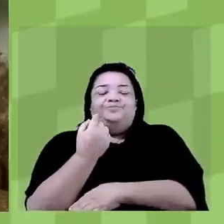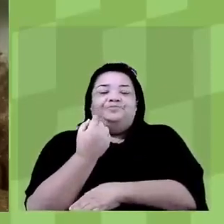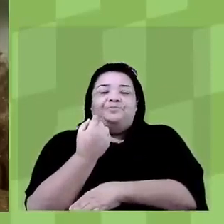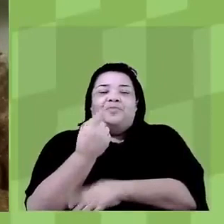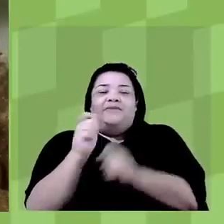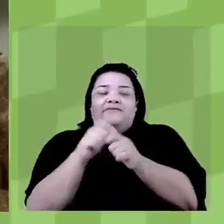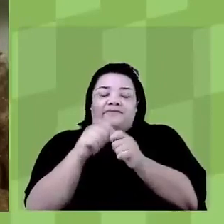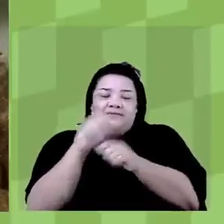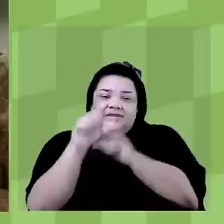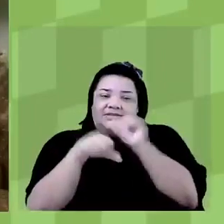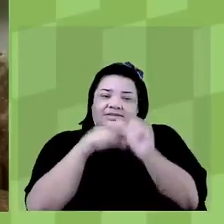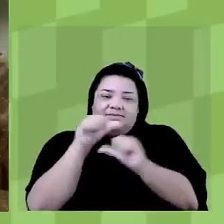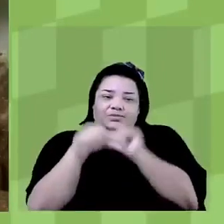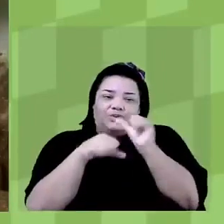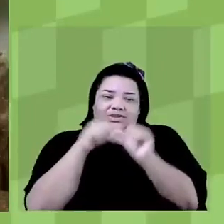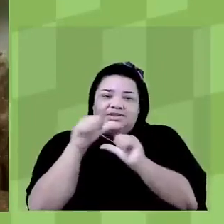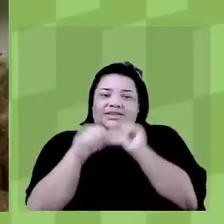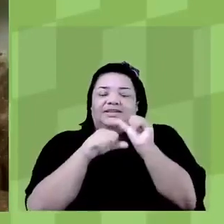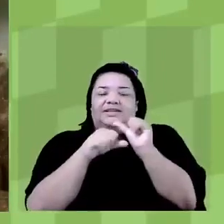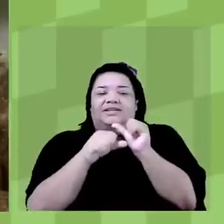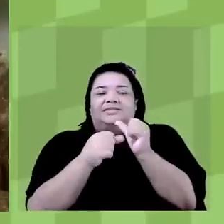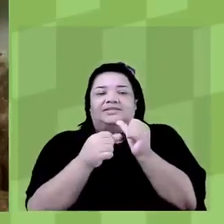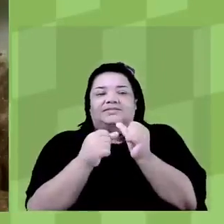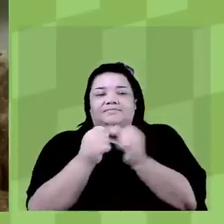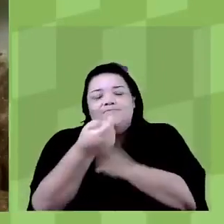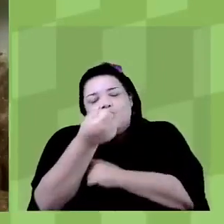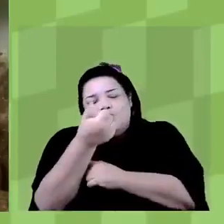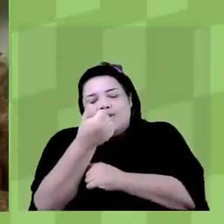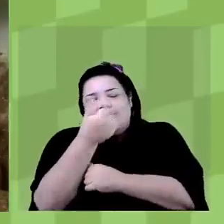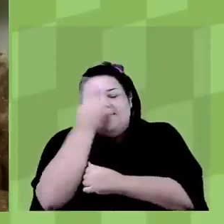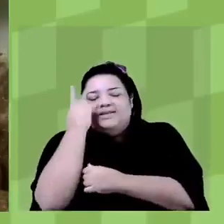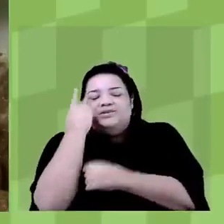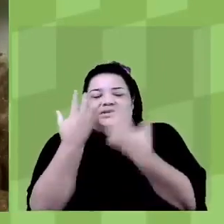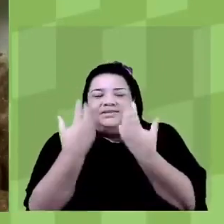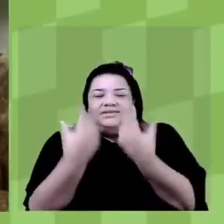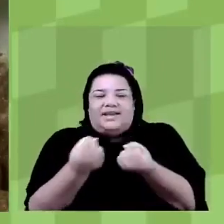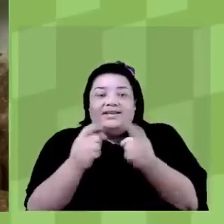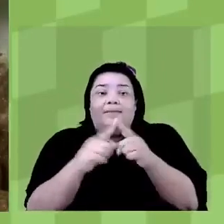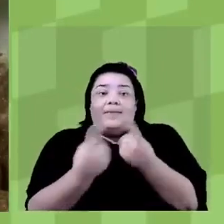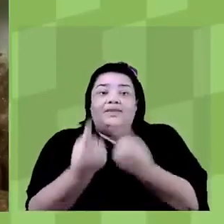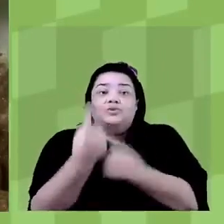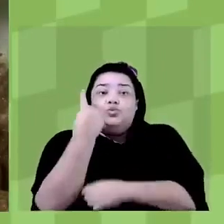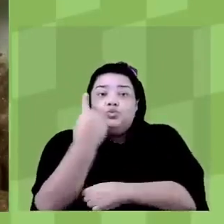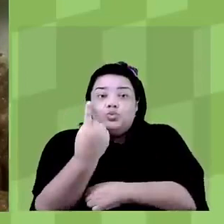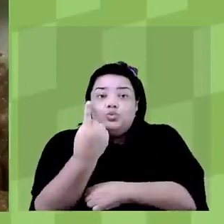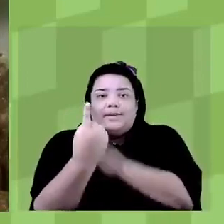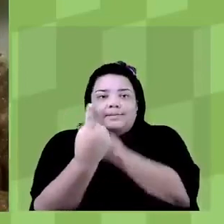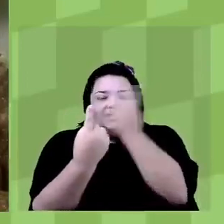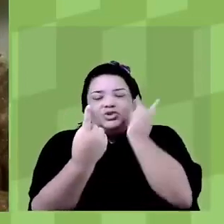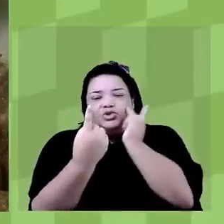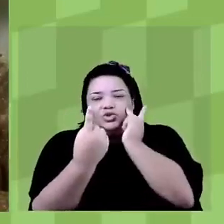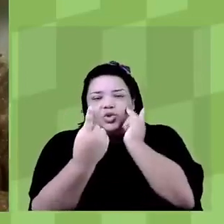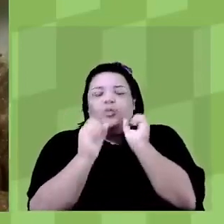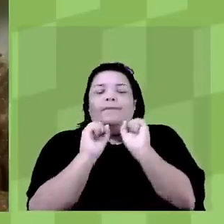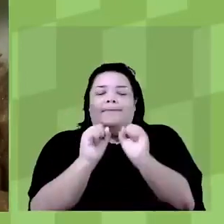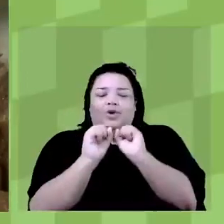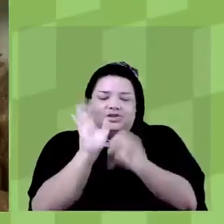estando em poucas pessoas, às vezes o trabalho de uma única pessoa faz muita diferença.